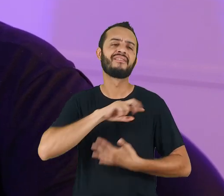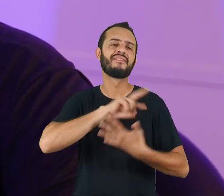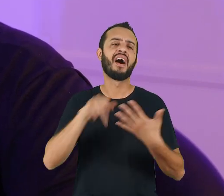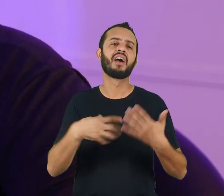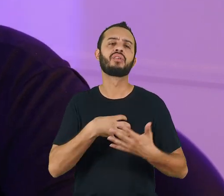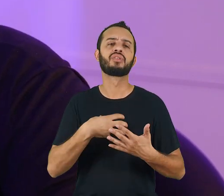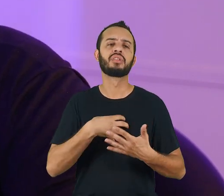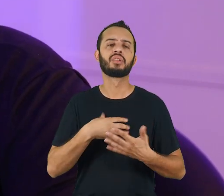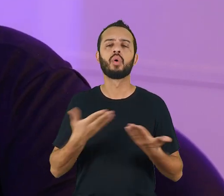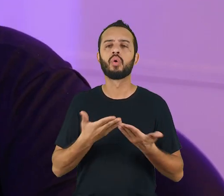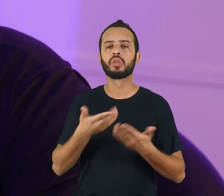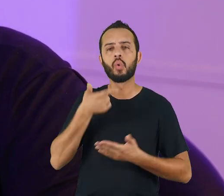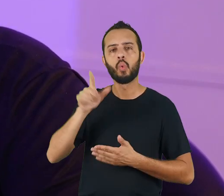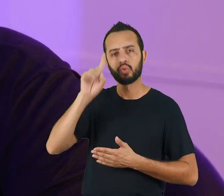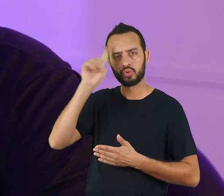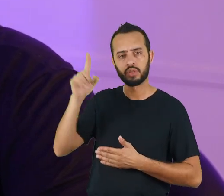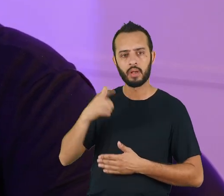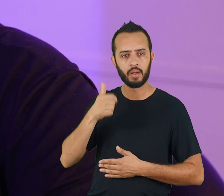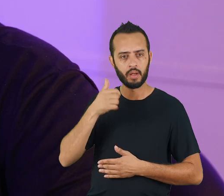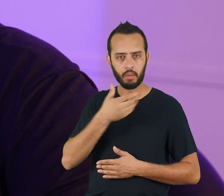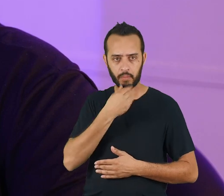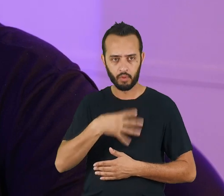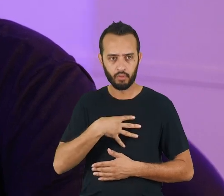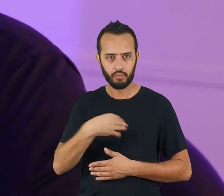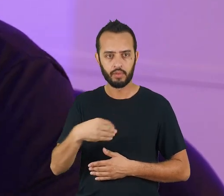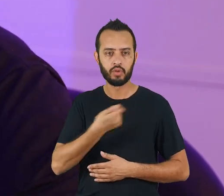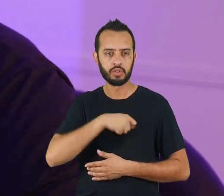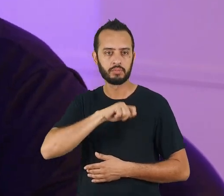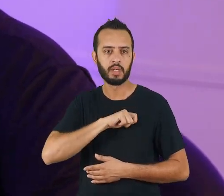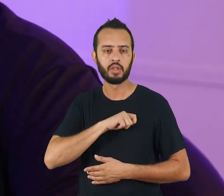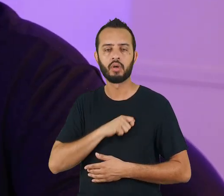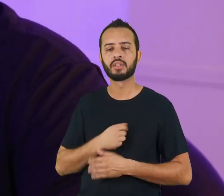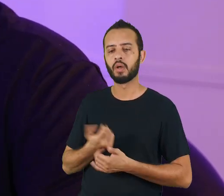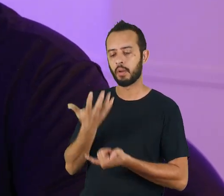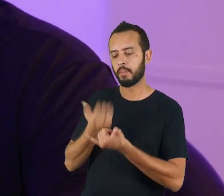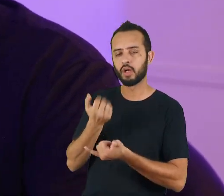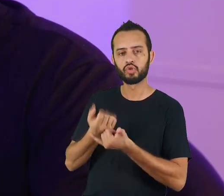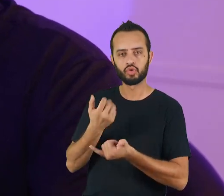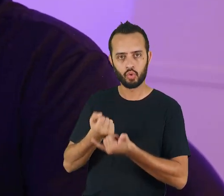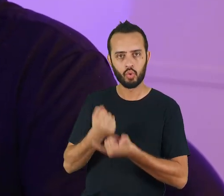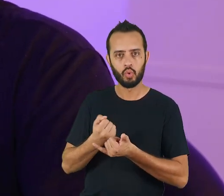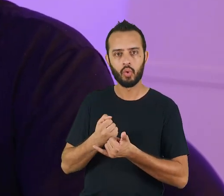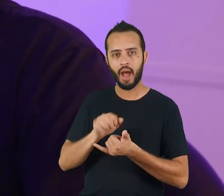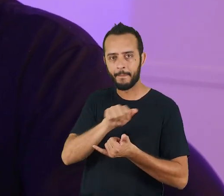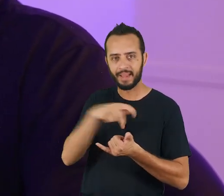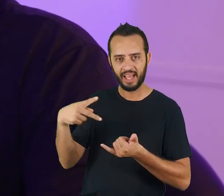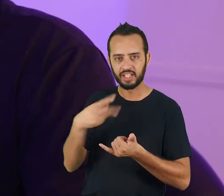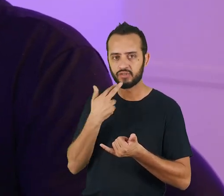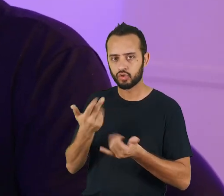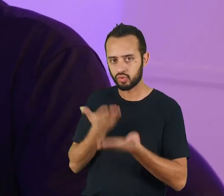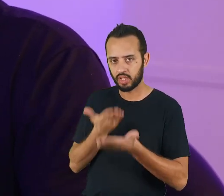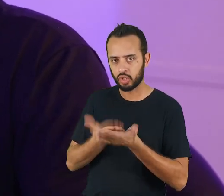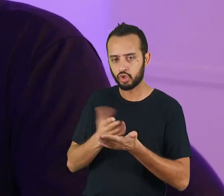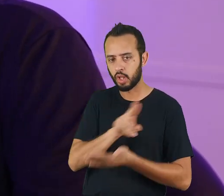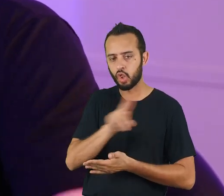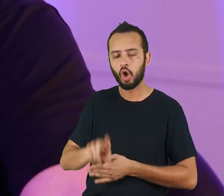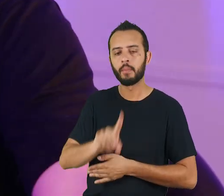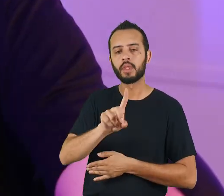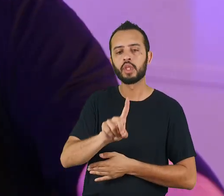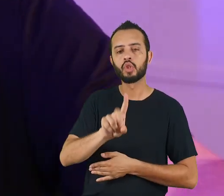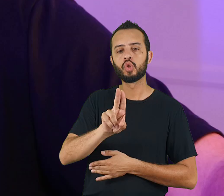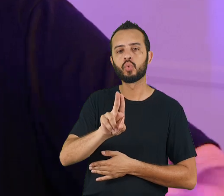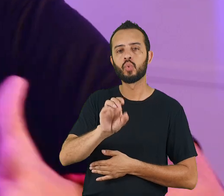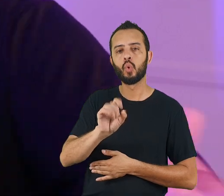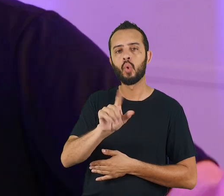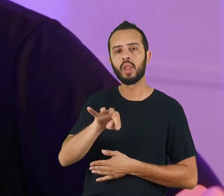temal língua meu filho tava com dificuldade no espanhol aí baixou o dolinho pronto É muito fácil